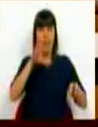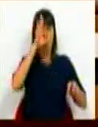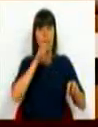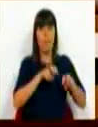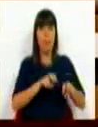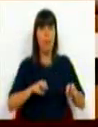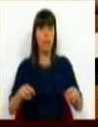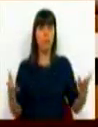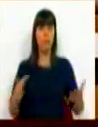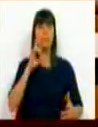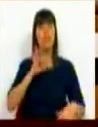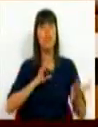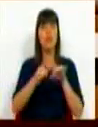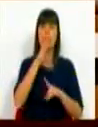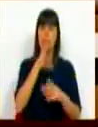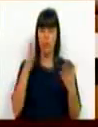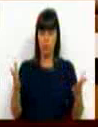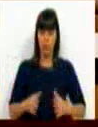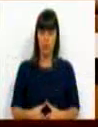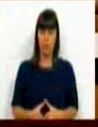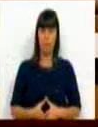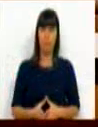Governo, Senhoras e Senhores Deputados,